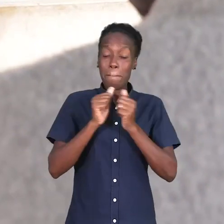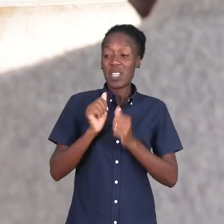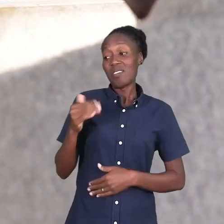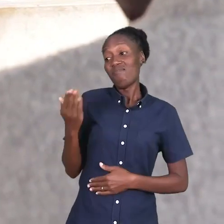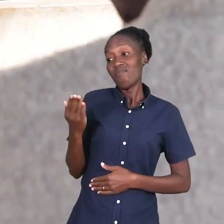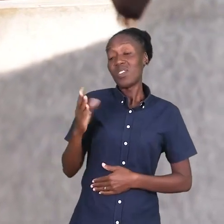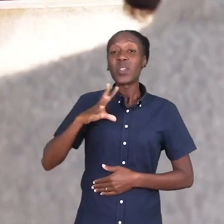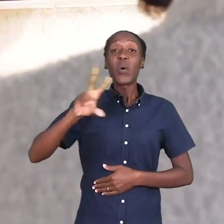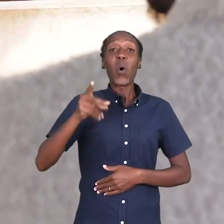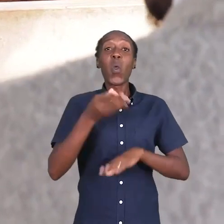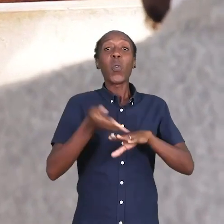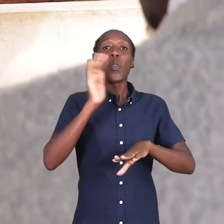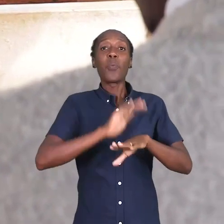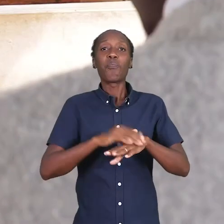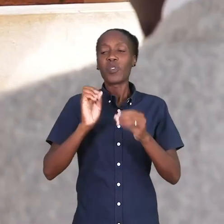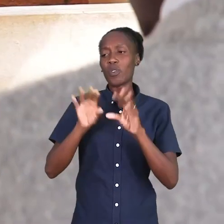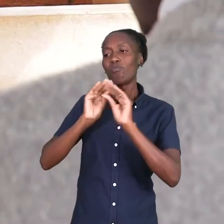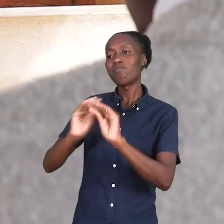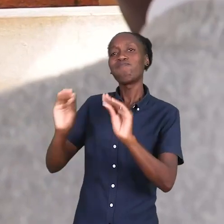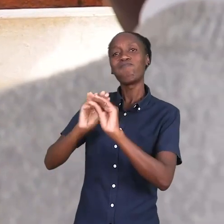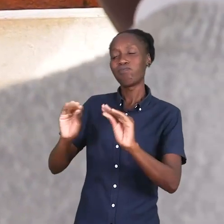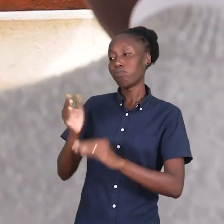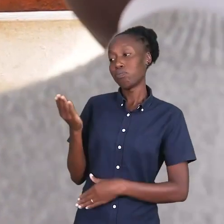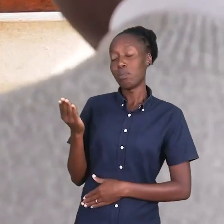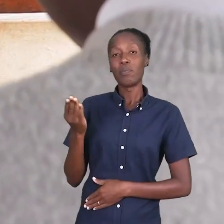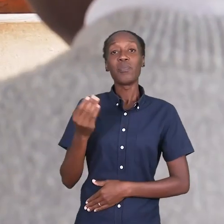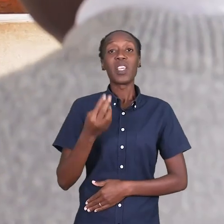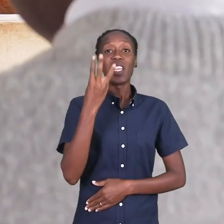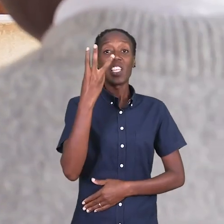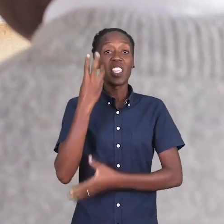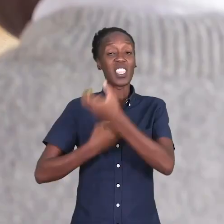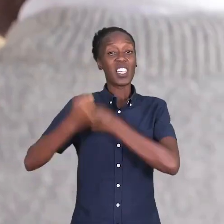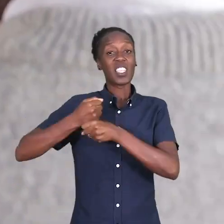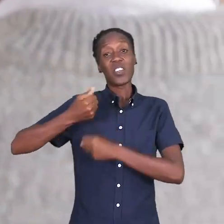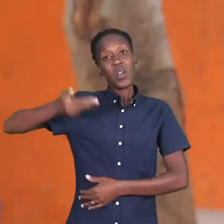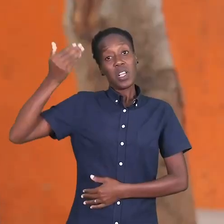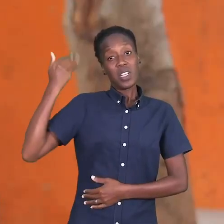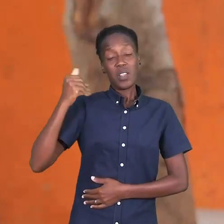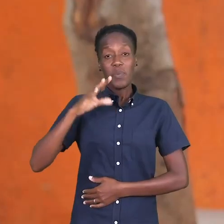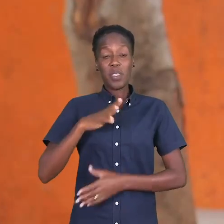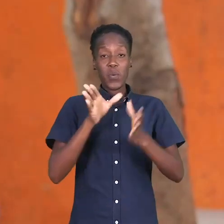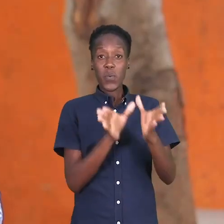tinha reservado outra profissão para ela, a de alfabetizadora. 3 anos atrás,